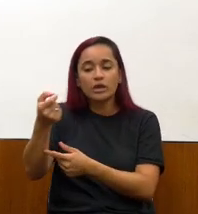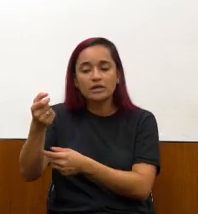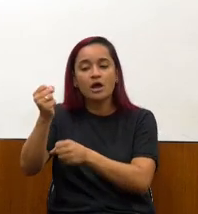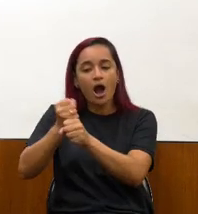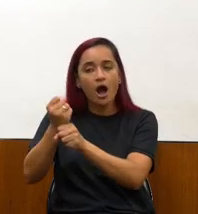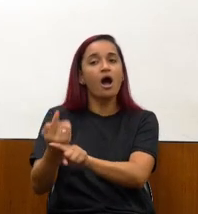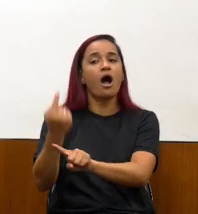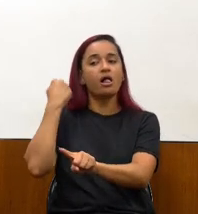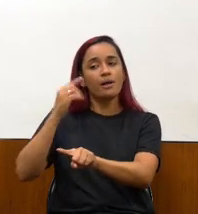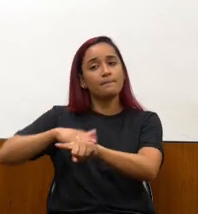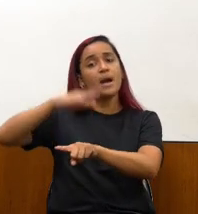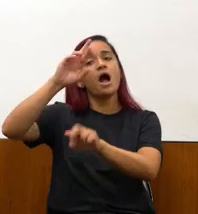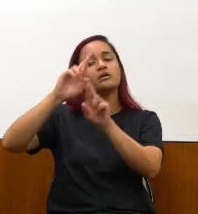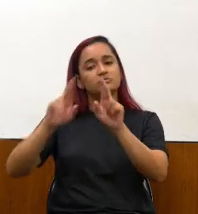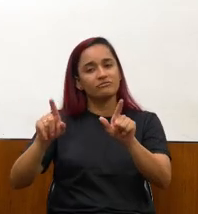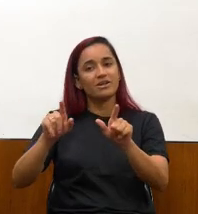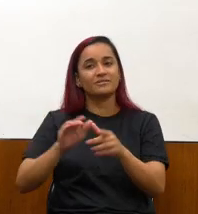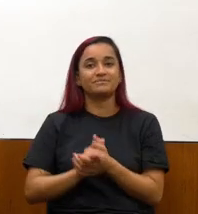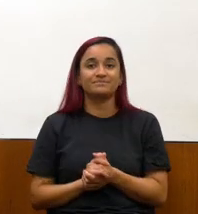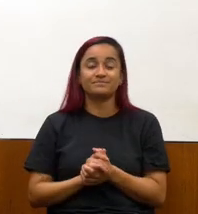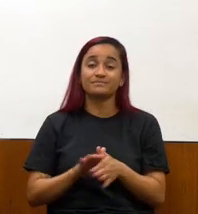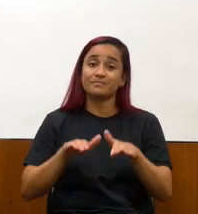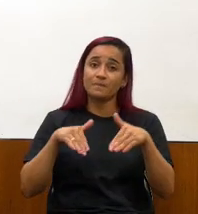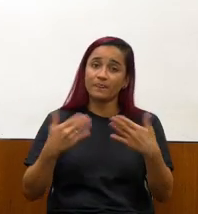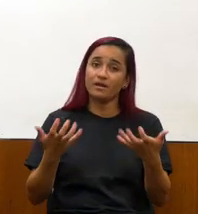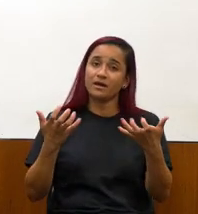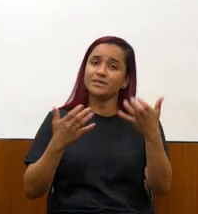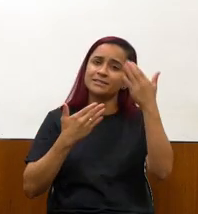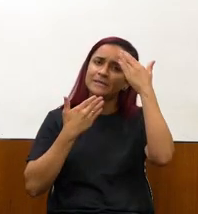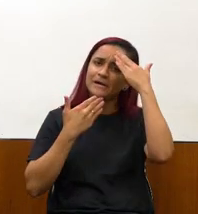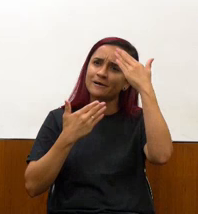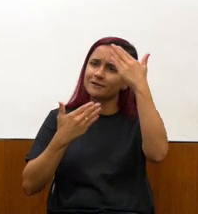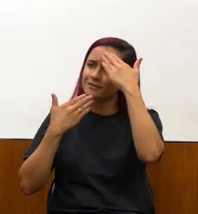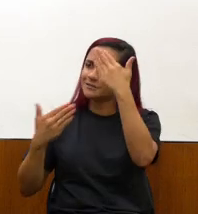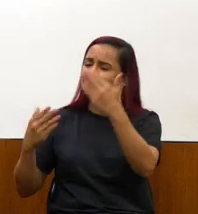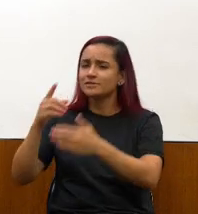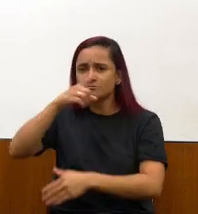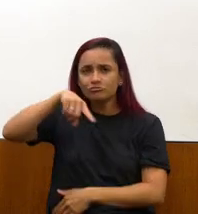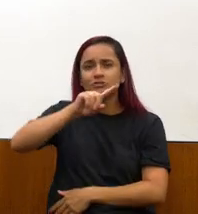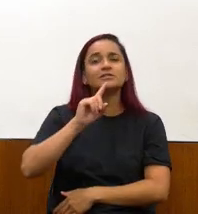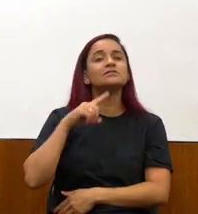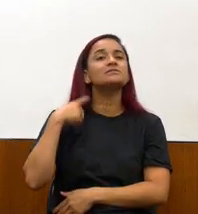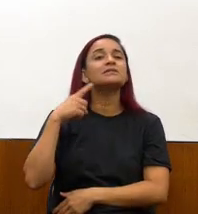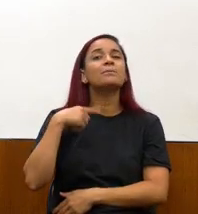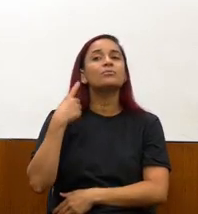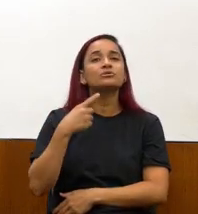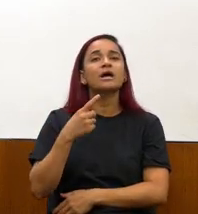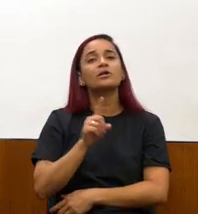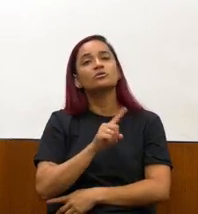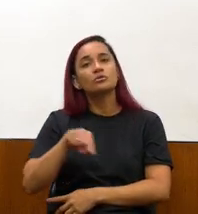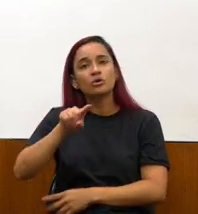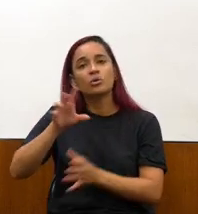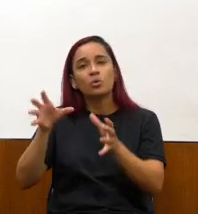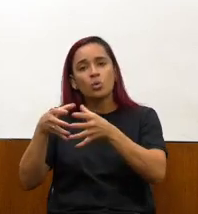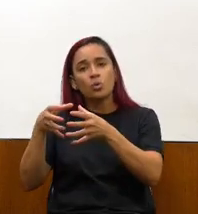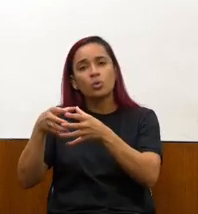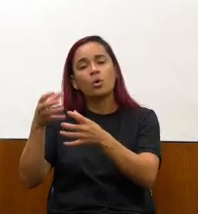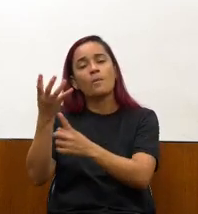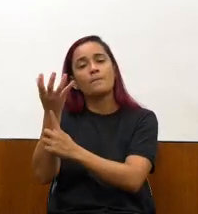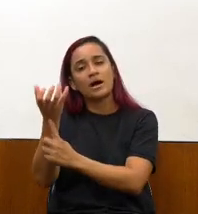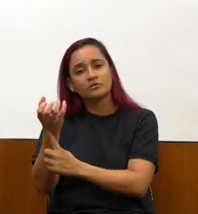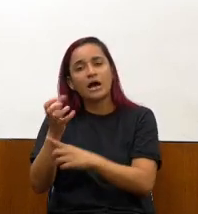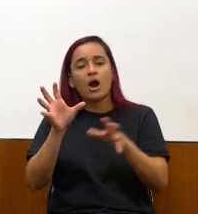Então, deputados, agradeço demais em nome do Mano Dal, em nome da instituição, em nome das mais de 1000